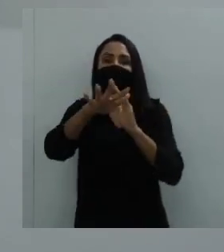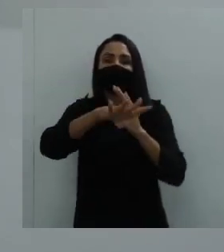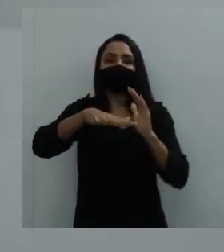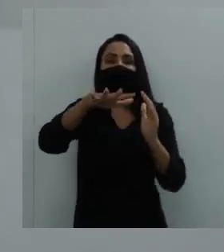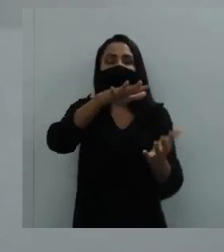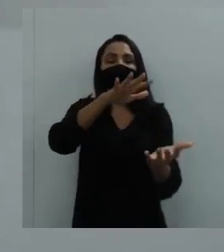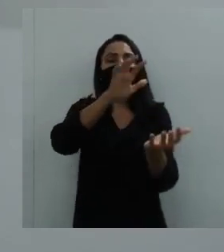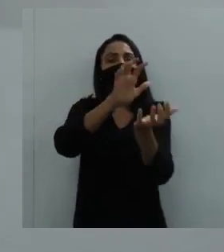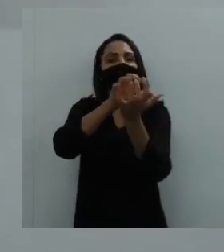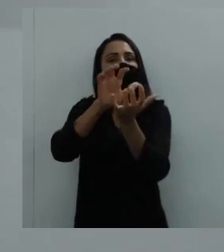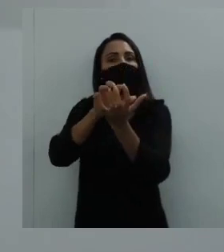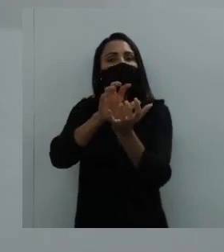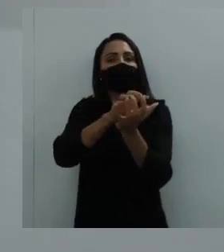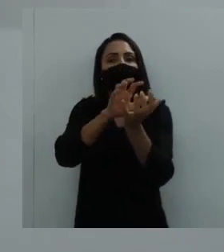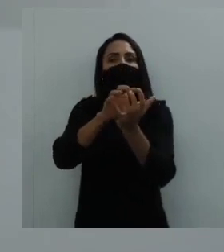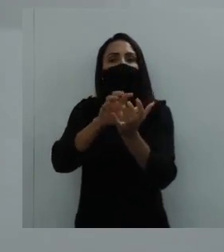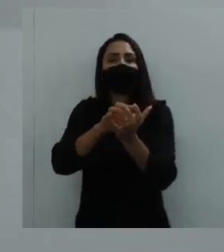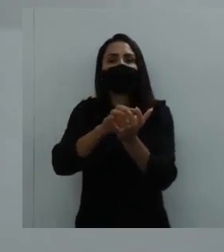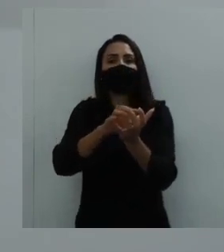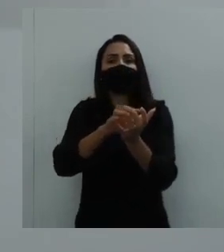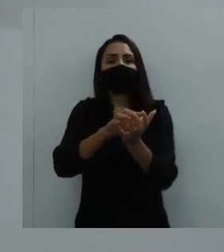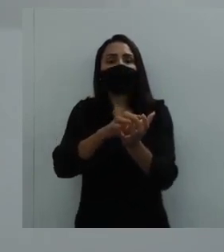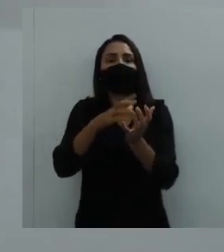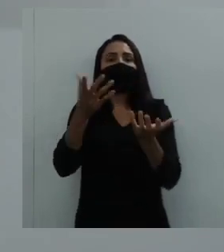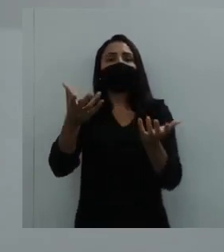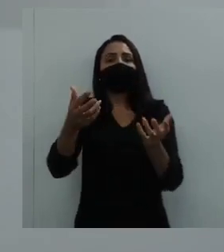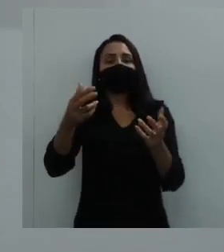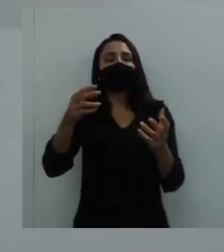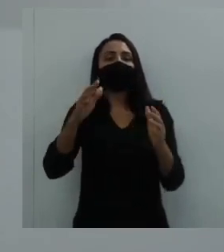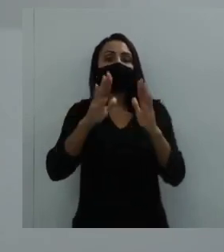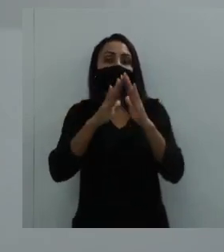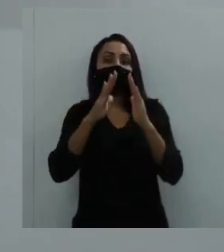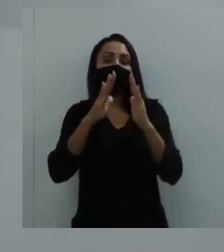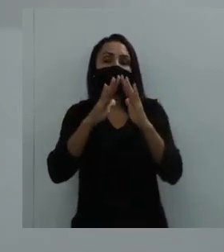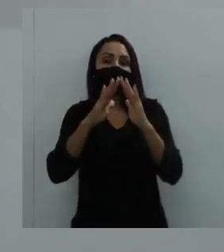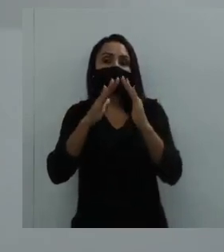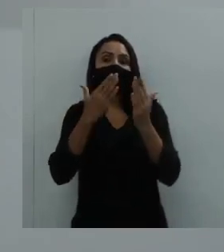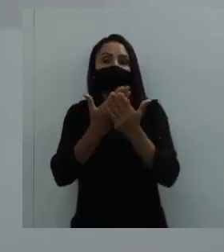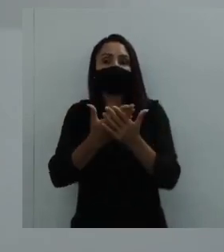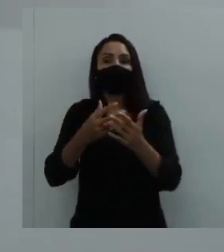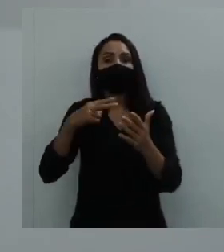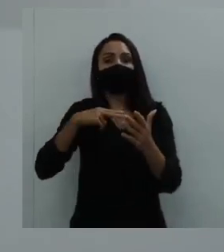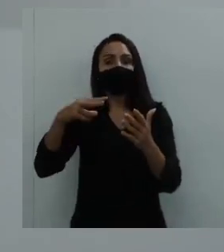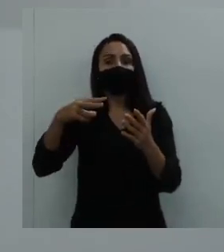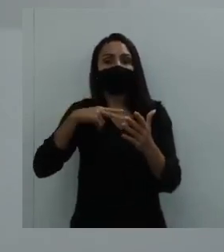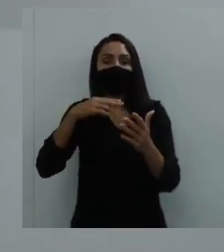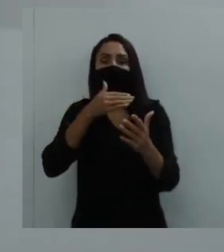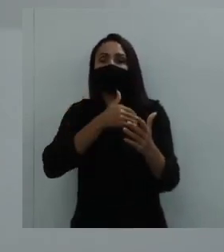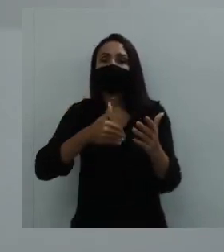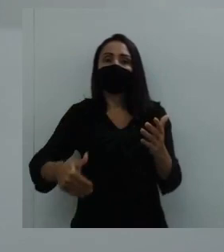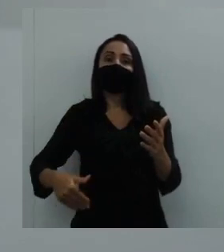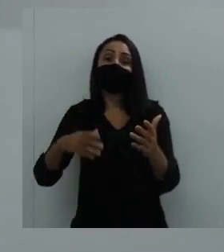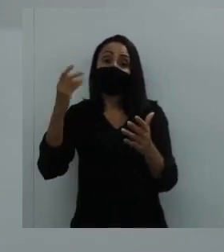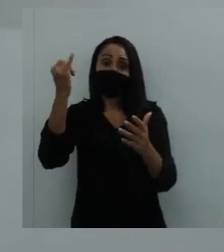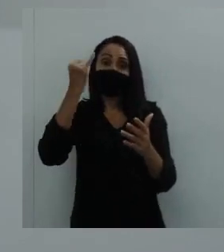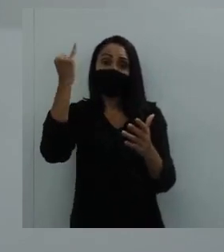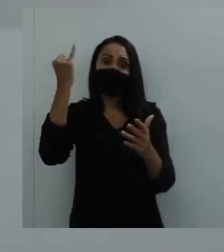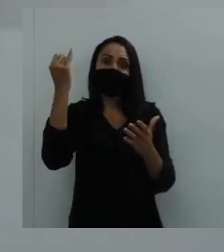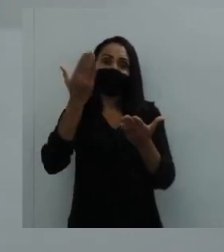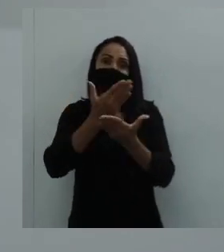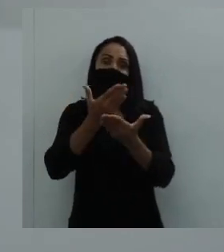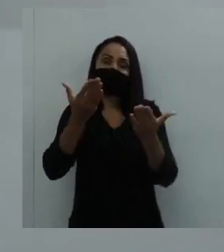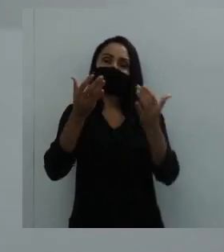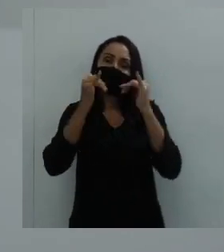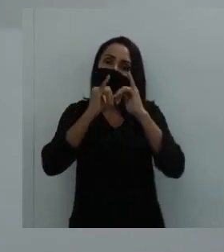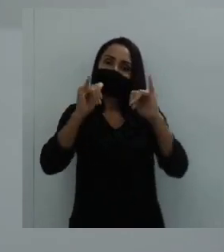de Pernambuco, pode ser na aula particular, na escola particular, na pública, sabe? É importante que você está